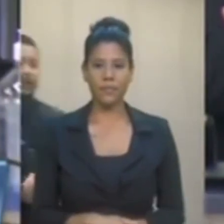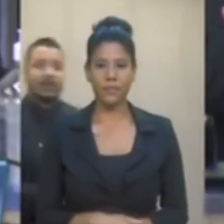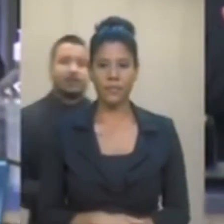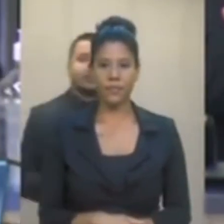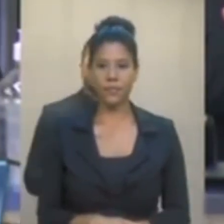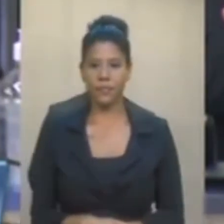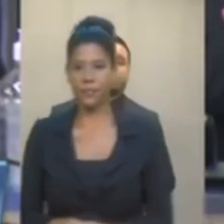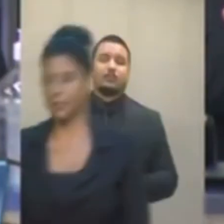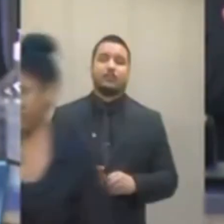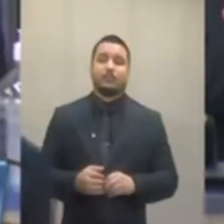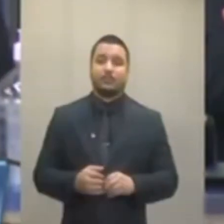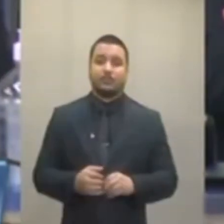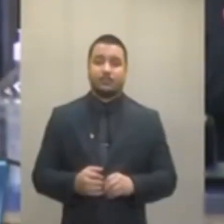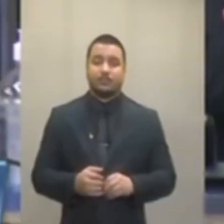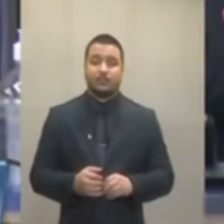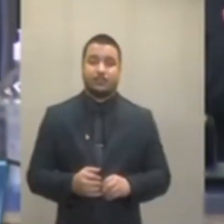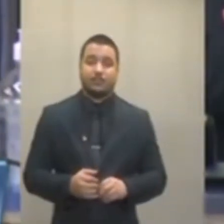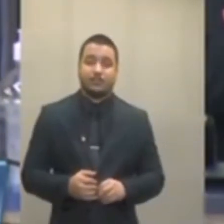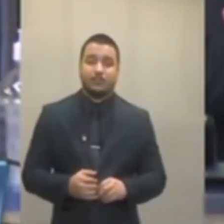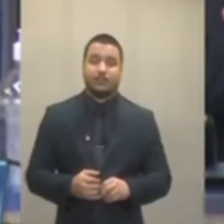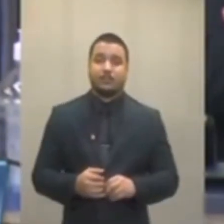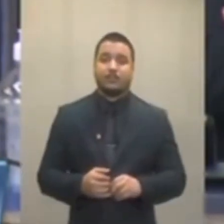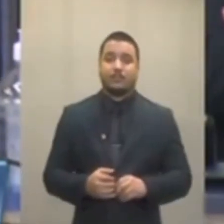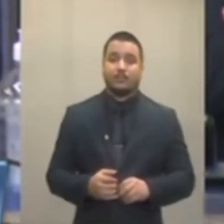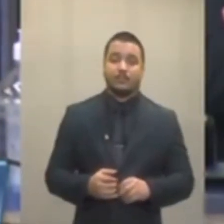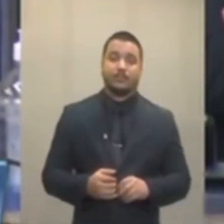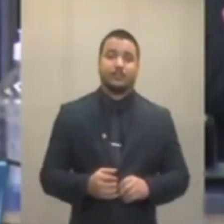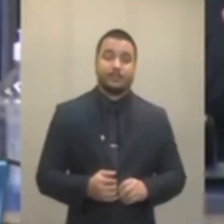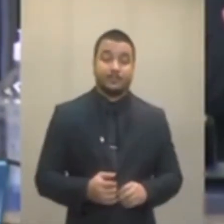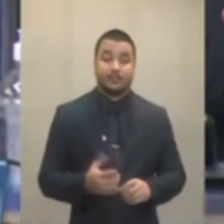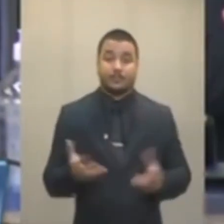e convida agora o 6º orador do primeiro expediente.